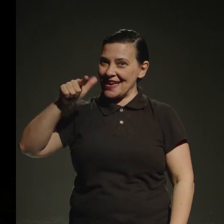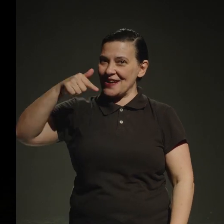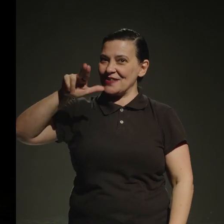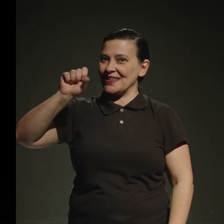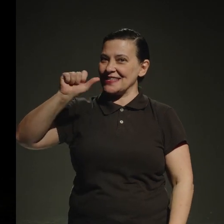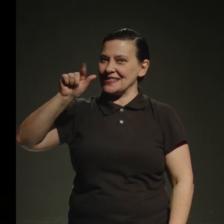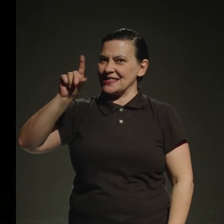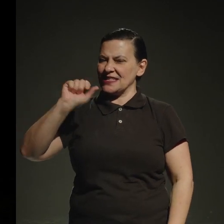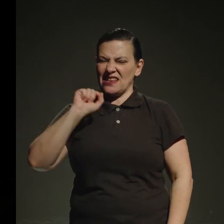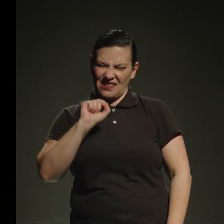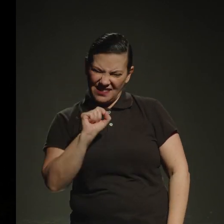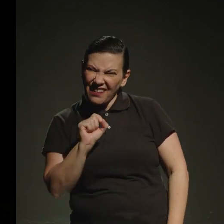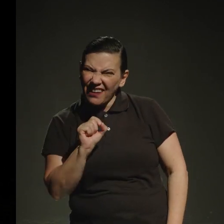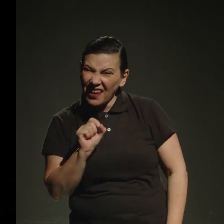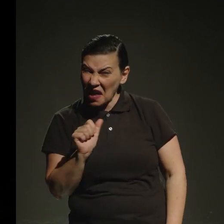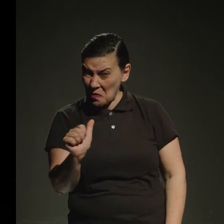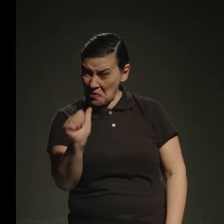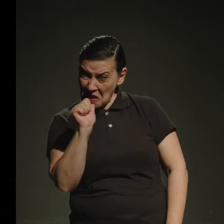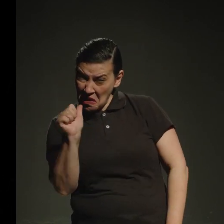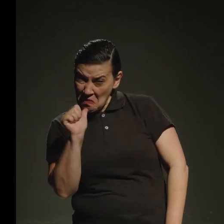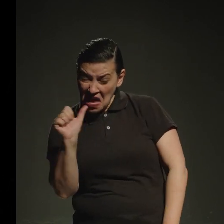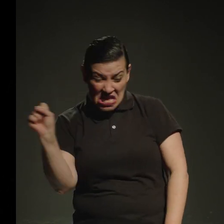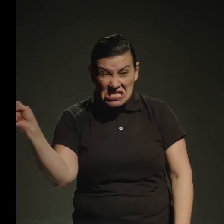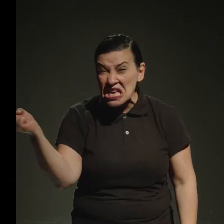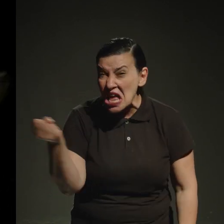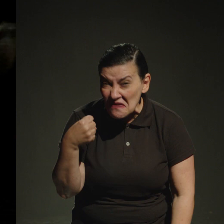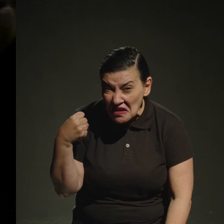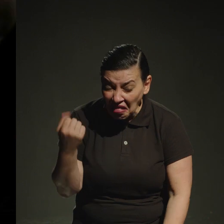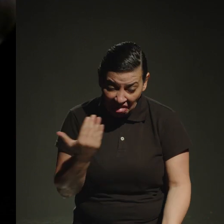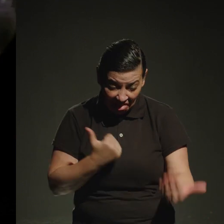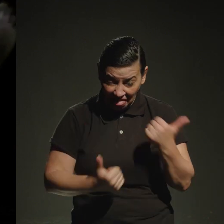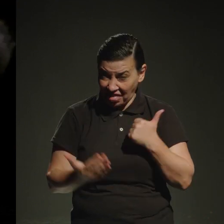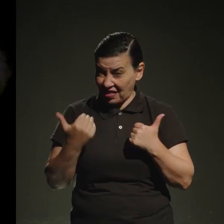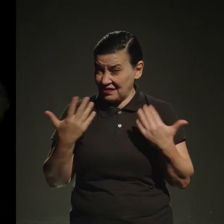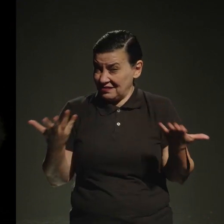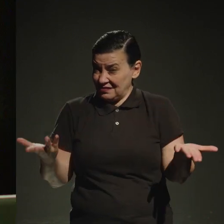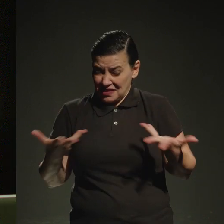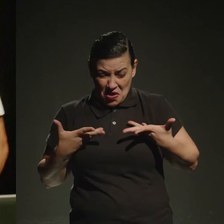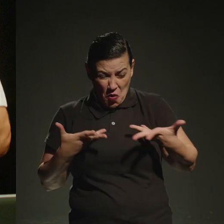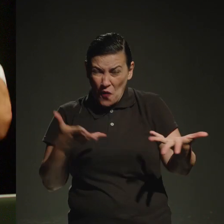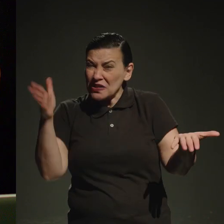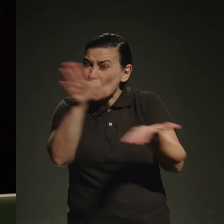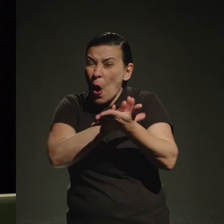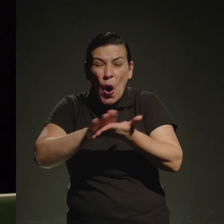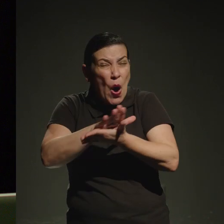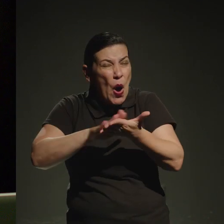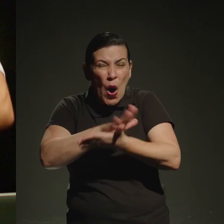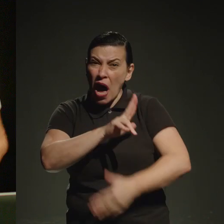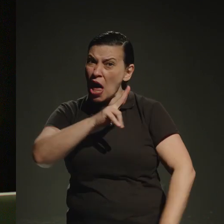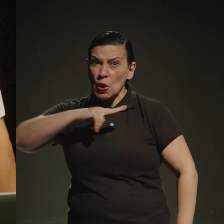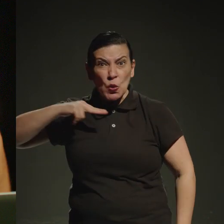Miguel Quesada. Traguinho, cerveja, tira-gosto. Mas você nunca me convidou